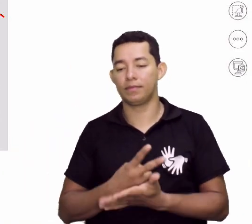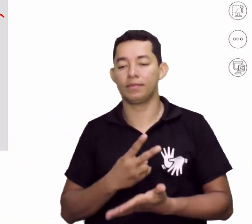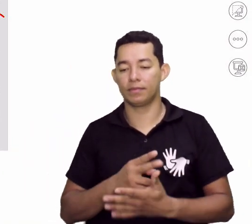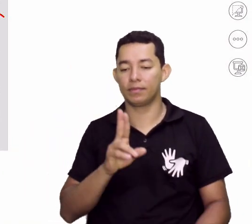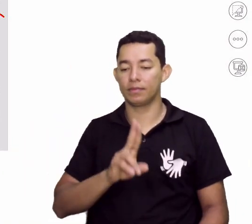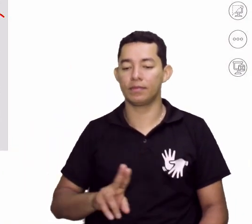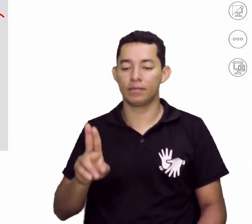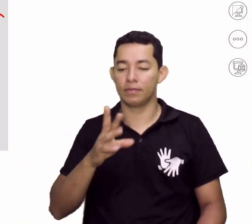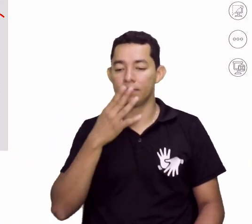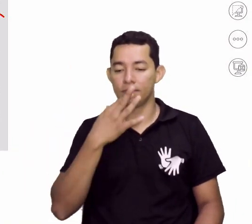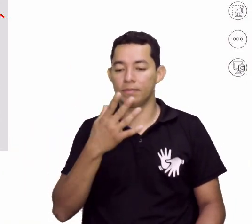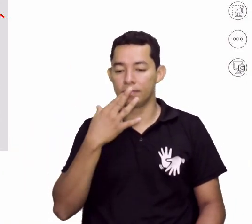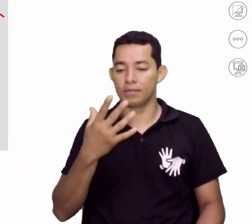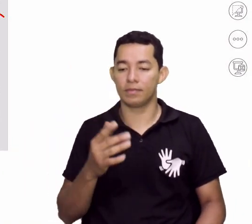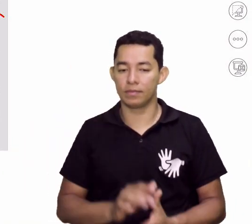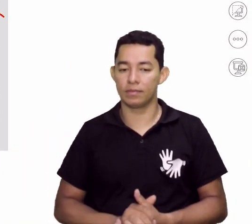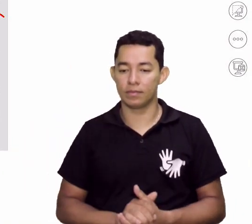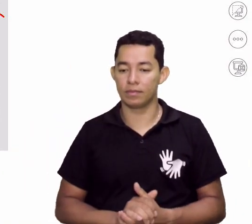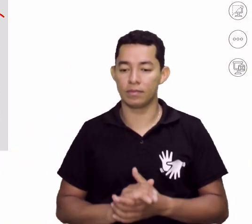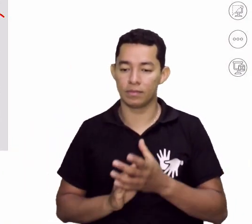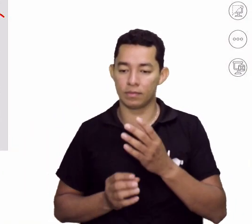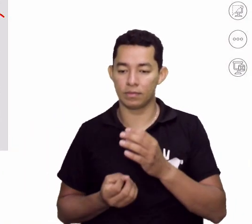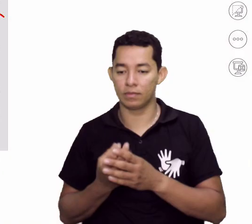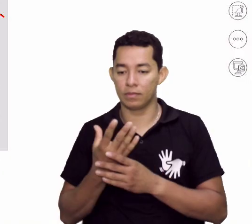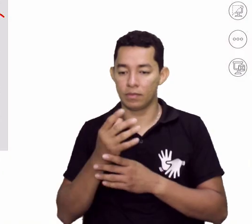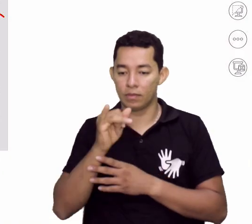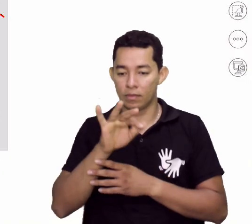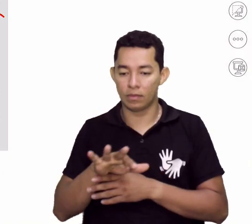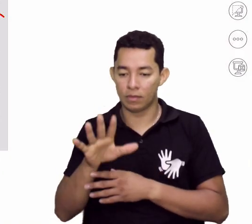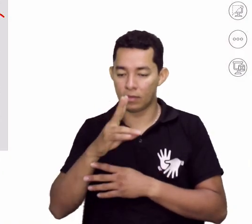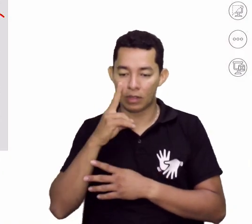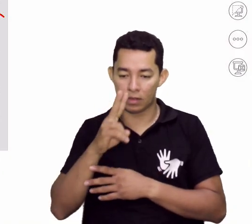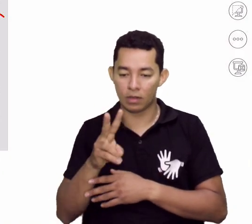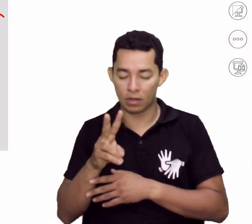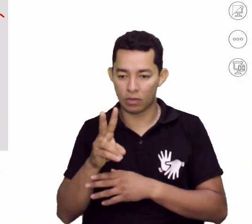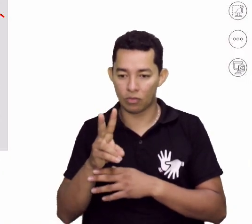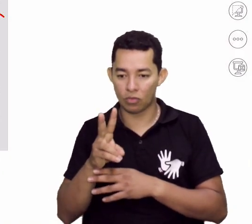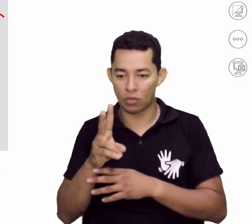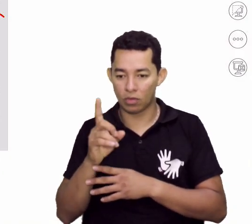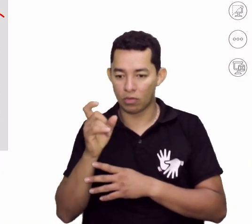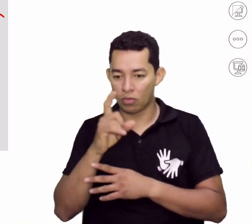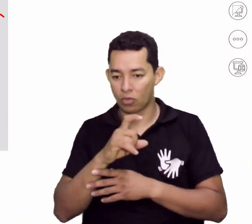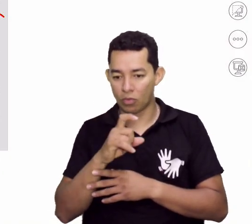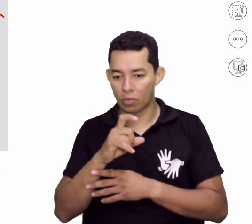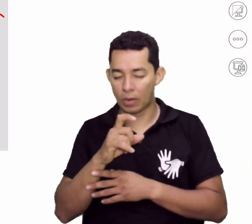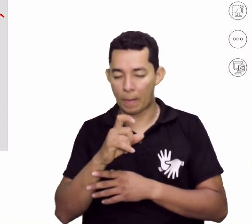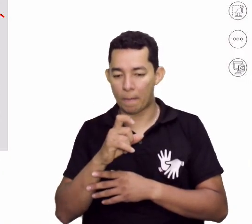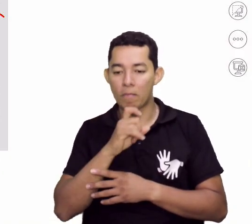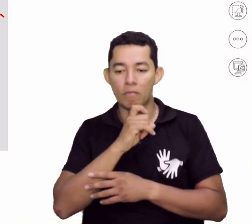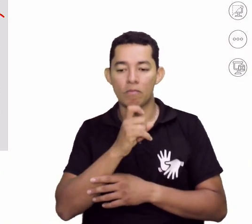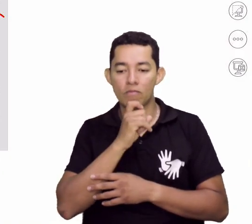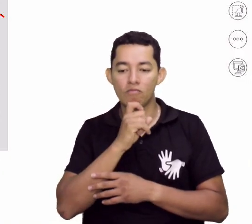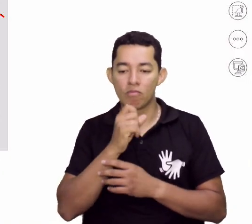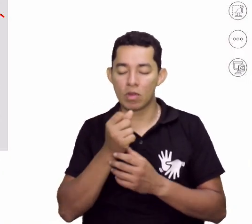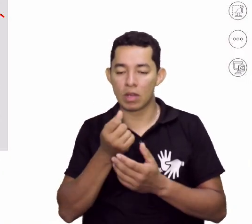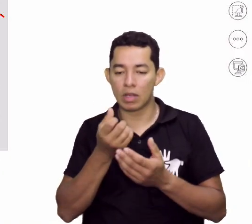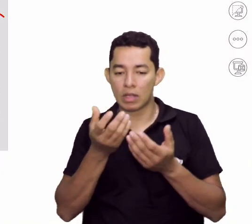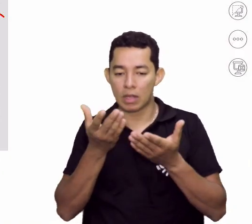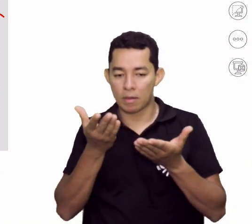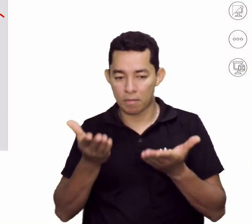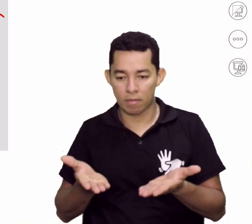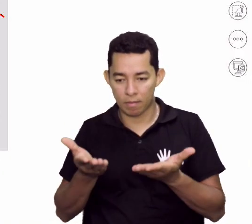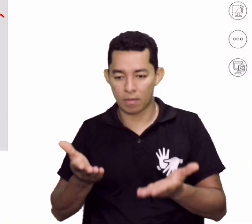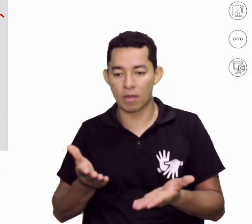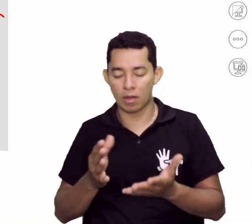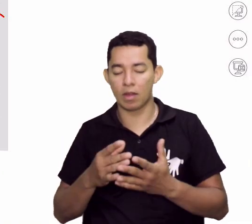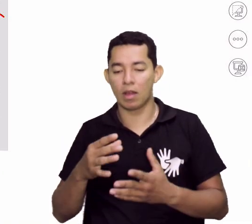cores, criaram imagens com visões complexas, frias e achatadas. As formas naturais